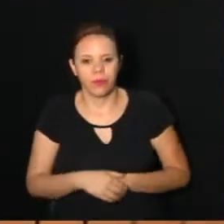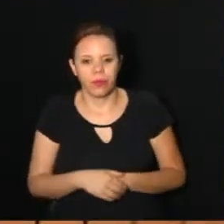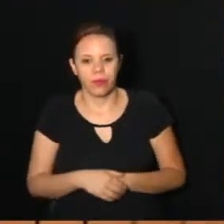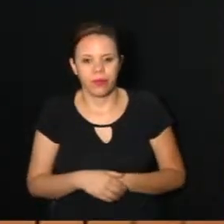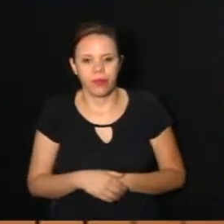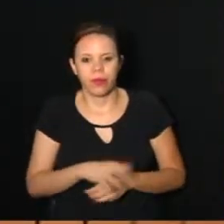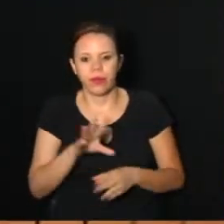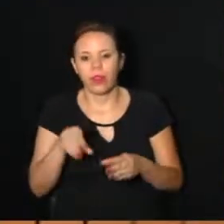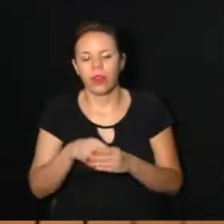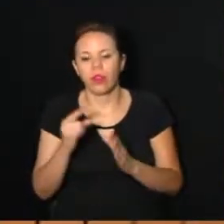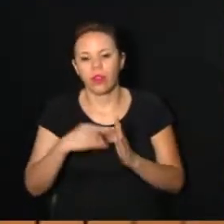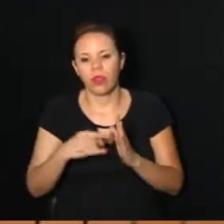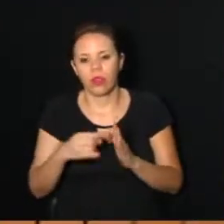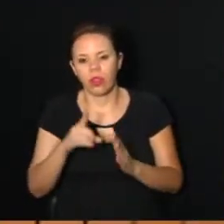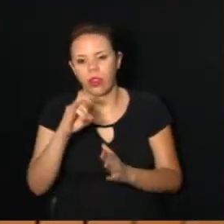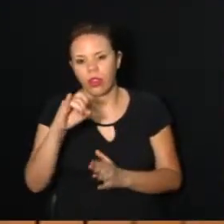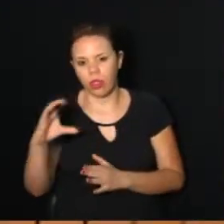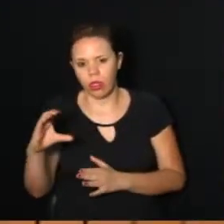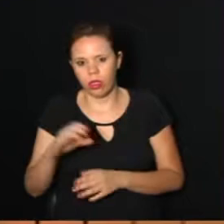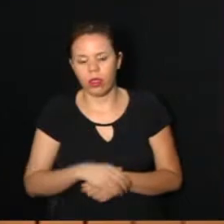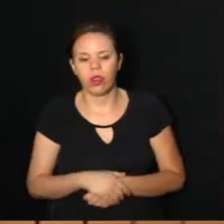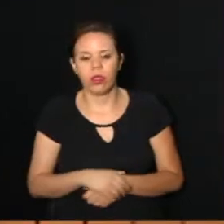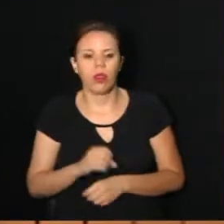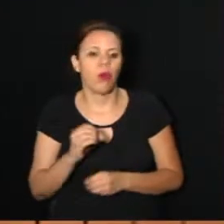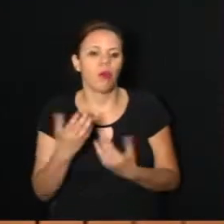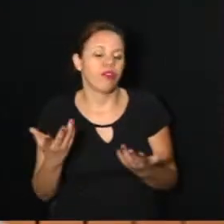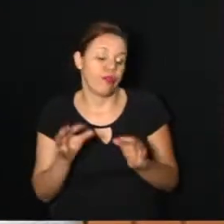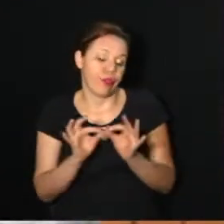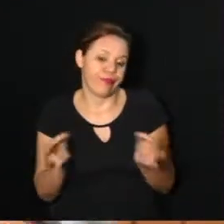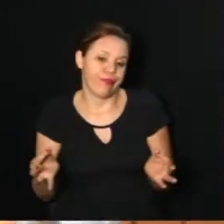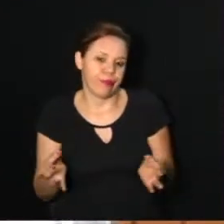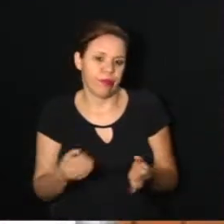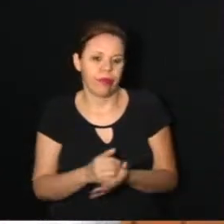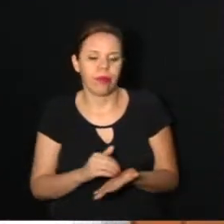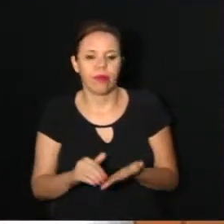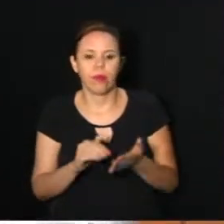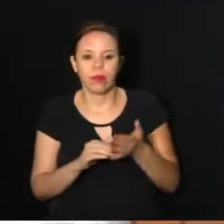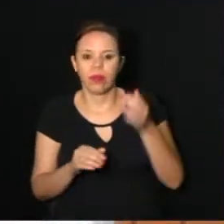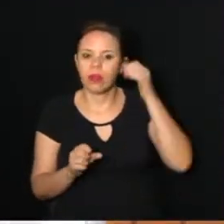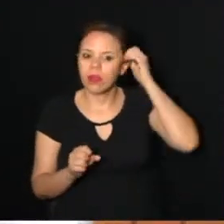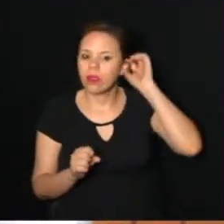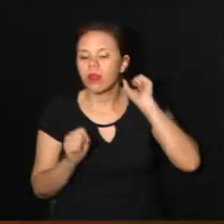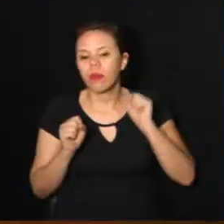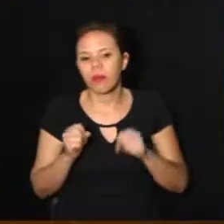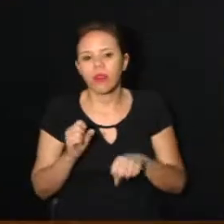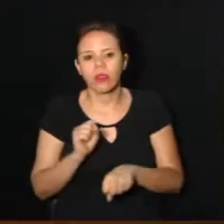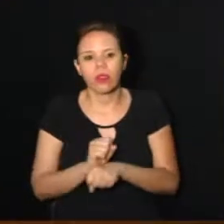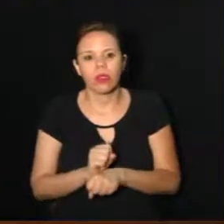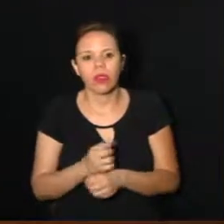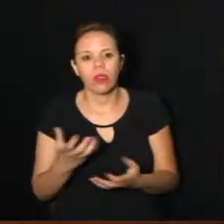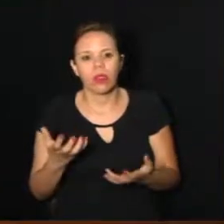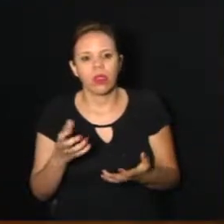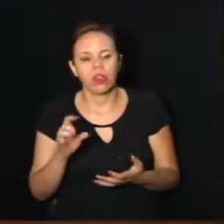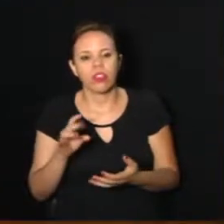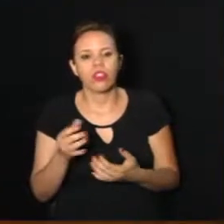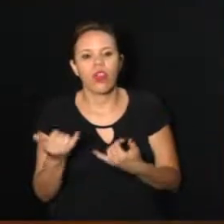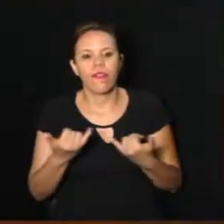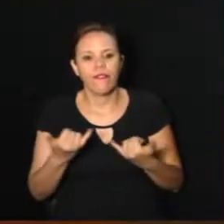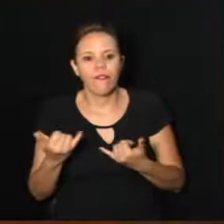Inclua nesse documento o DIC, como se fosse tão simples assim. Secretário, o senhor permite interrompê-lo? Eu quero apenas informar que nós